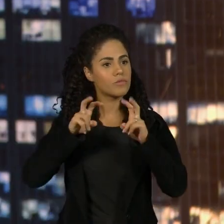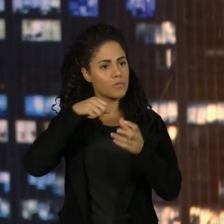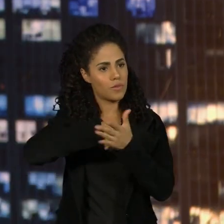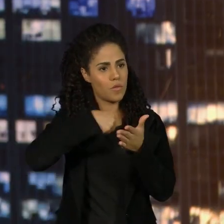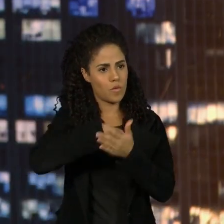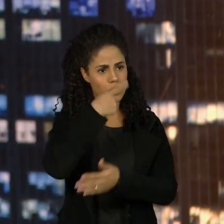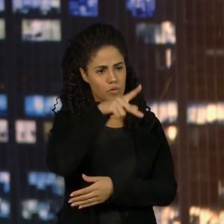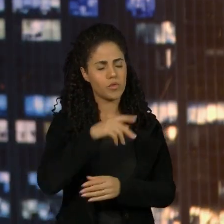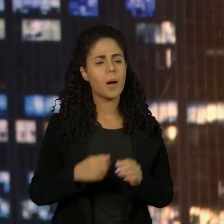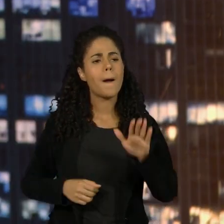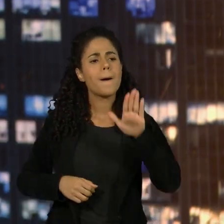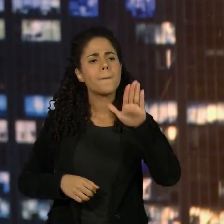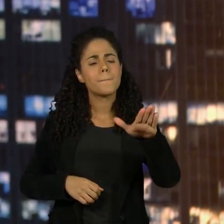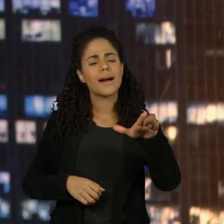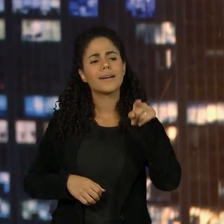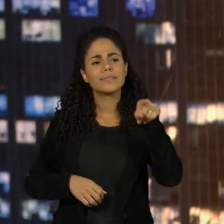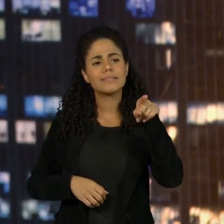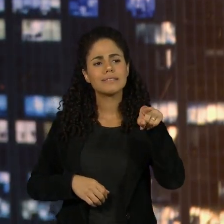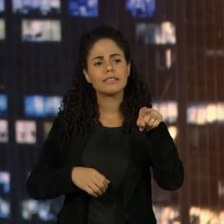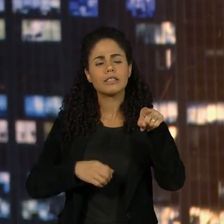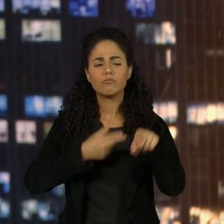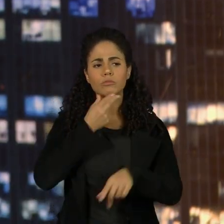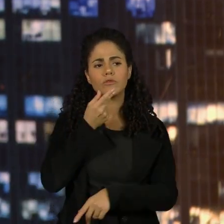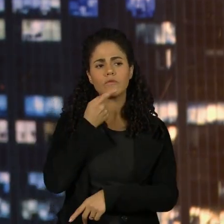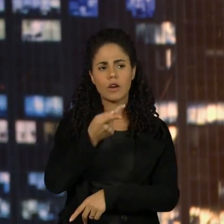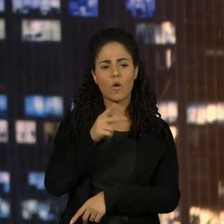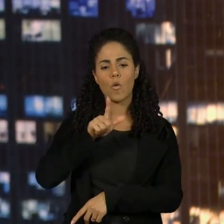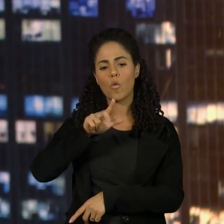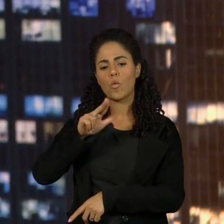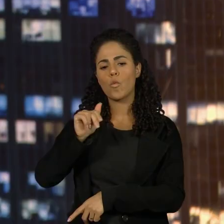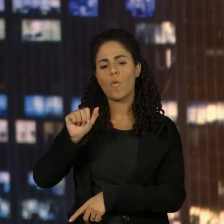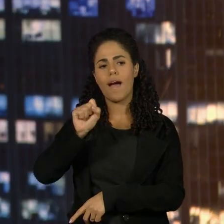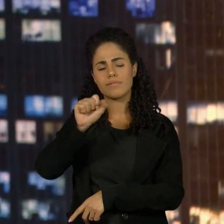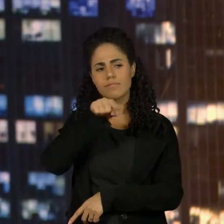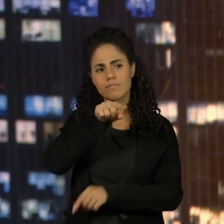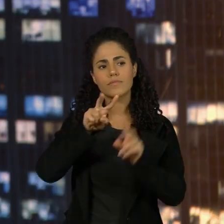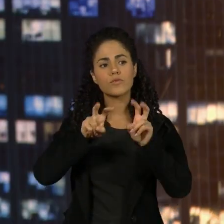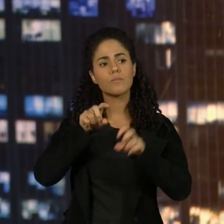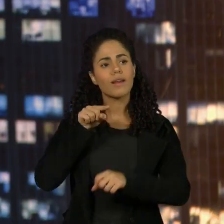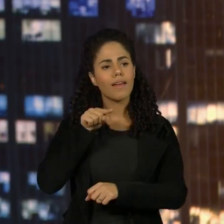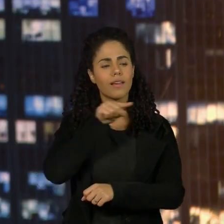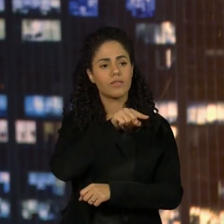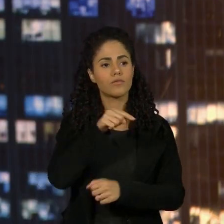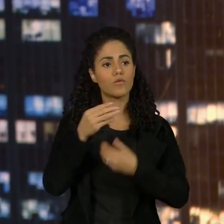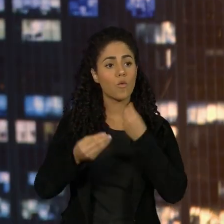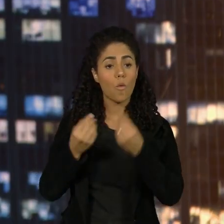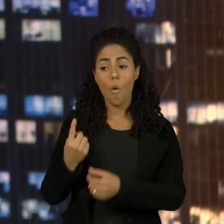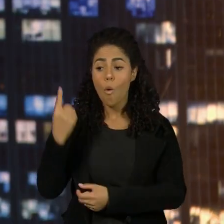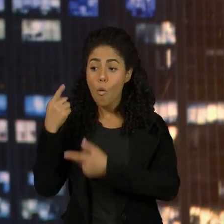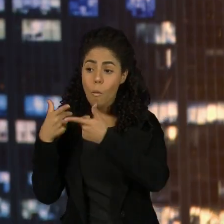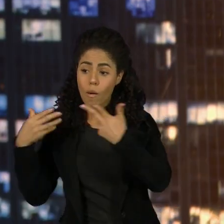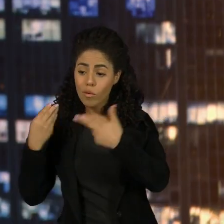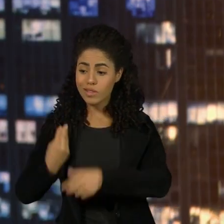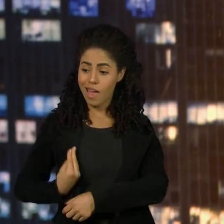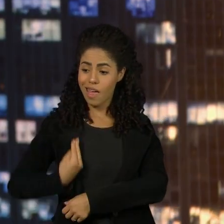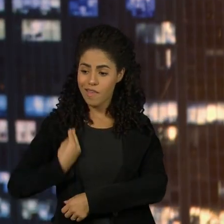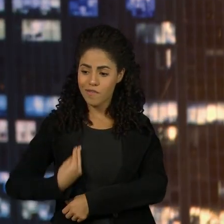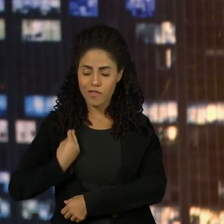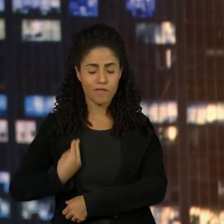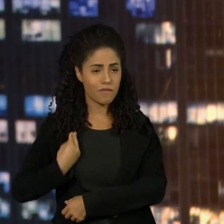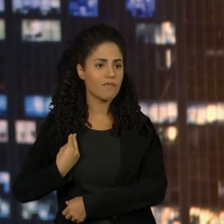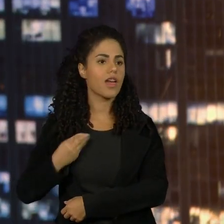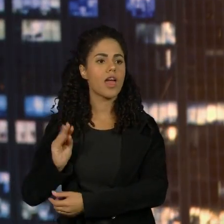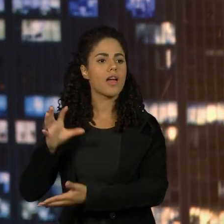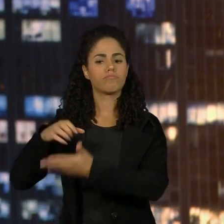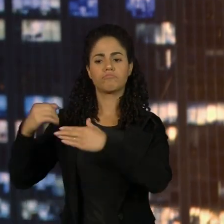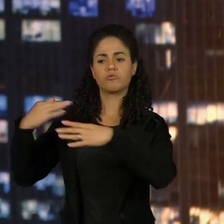né? Mas eu queria pegar esse recorte que ele trouxe pra gente, o Lucas, para falar exatamente disso. Uma coisa é você viver com HIV e morar em grandes